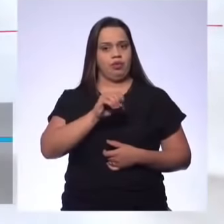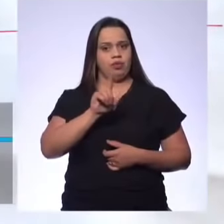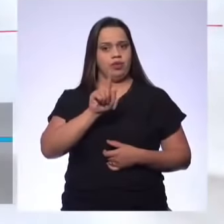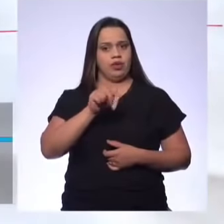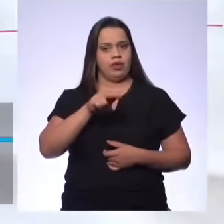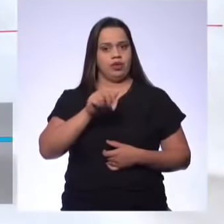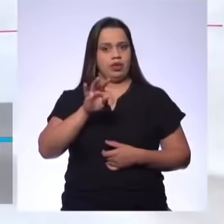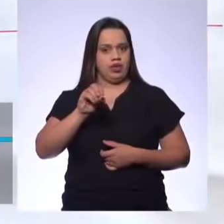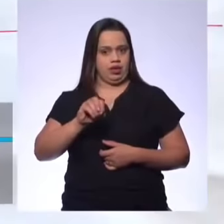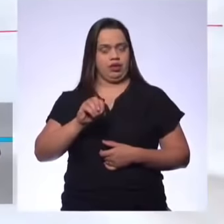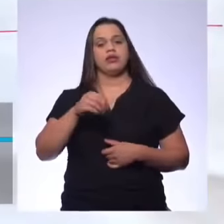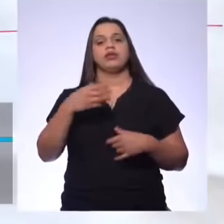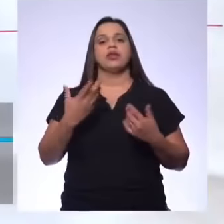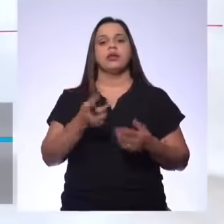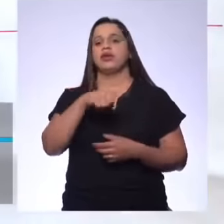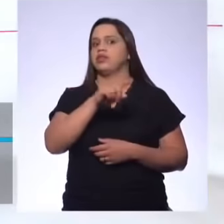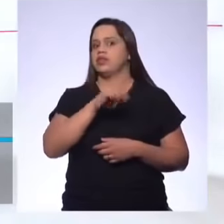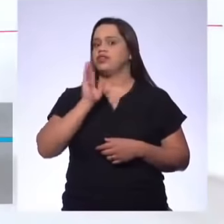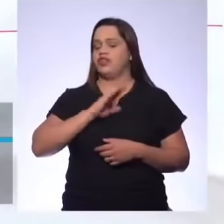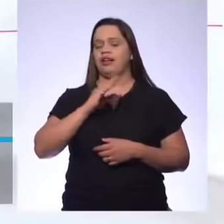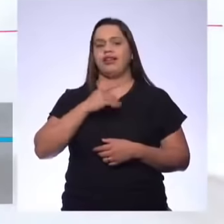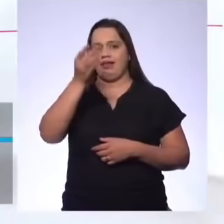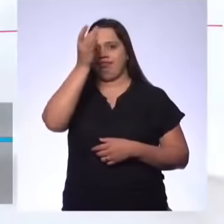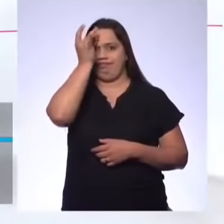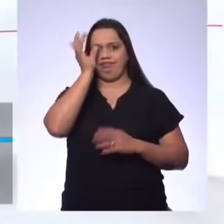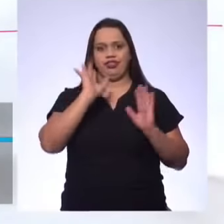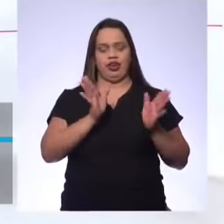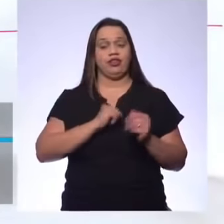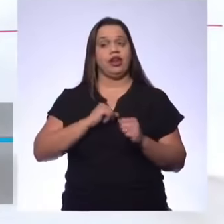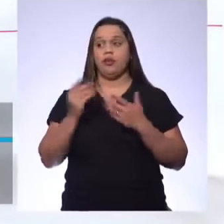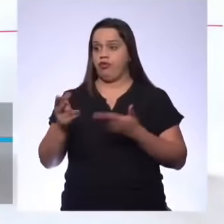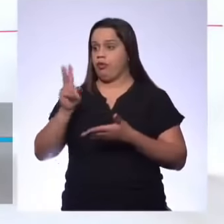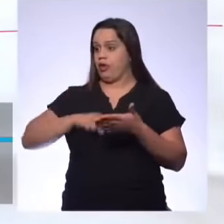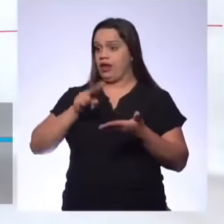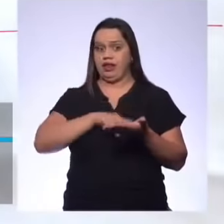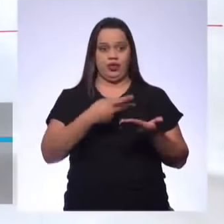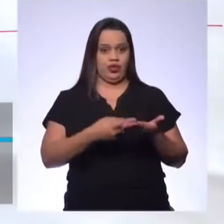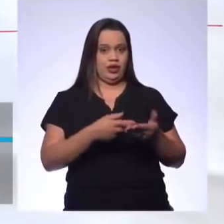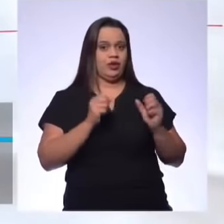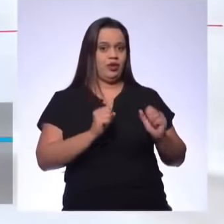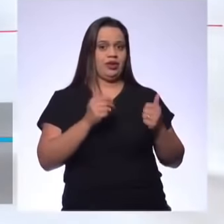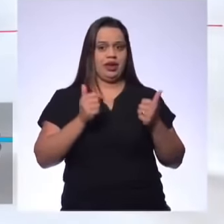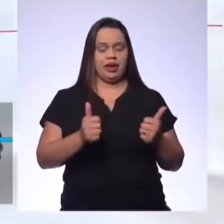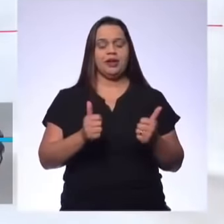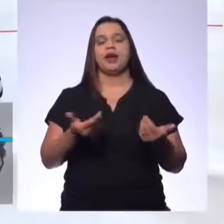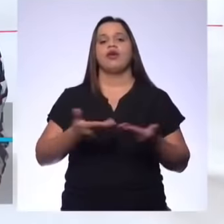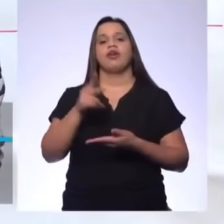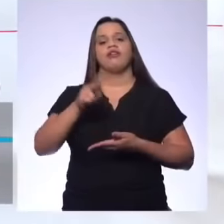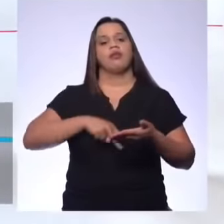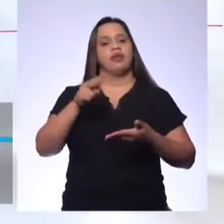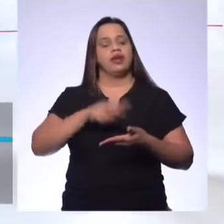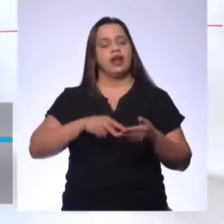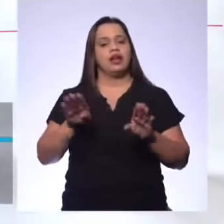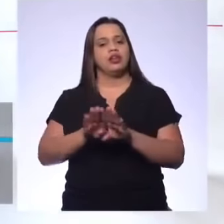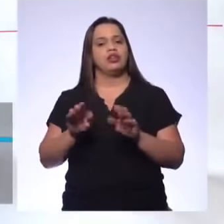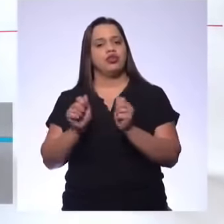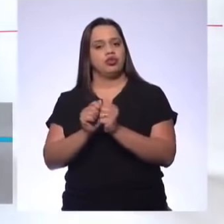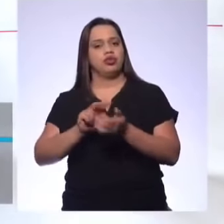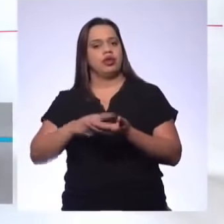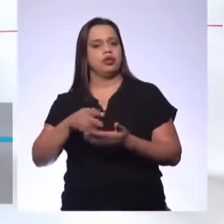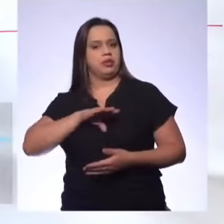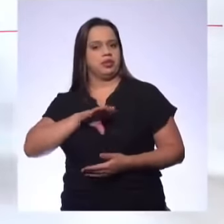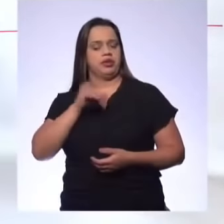vocês estarem um pouquinho melhor em relação a isso então vamos lá e traduzir lá nós vamos ler e traduzir o texto né